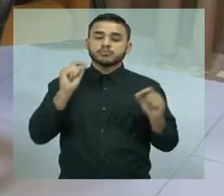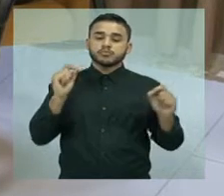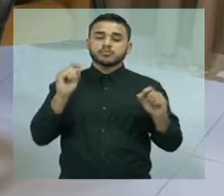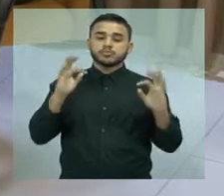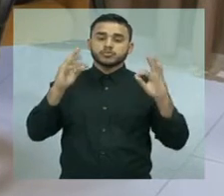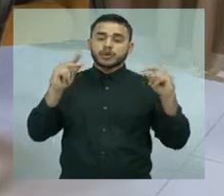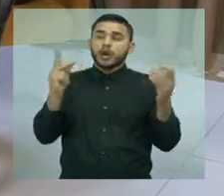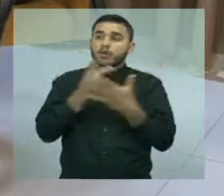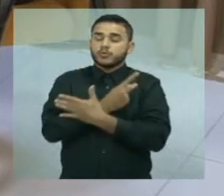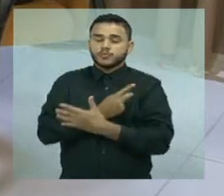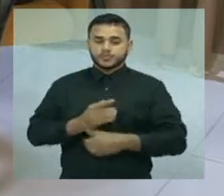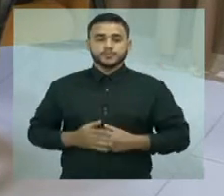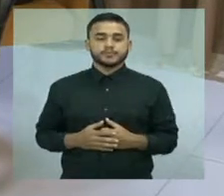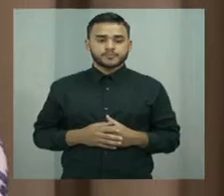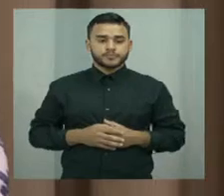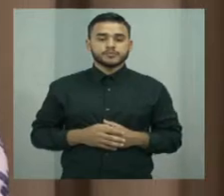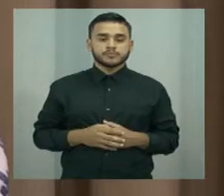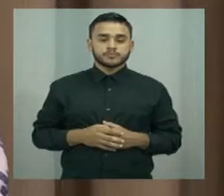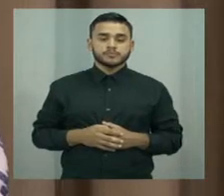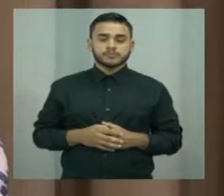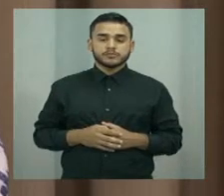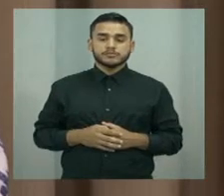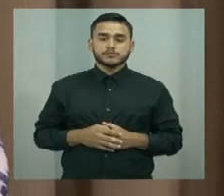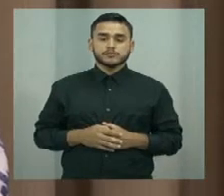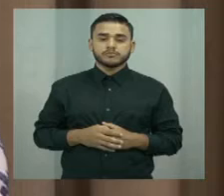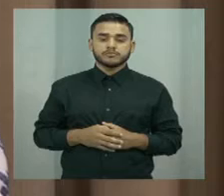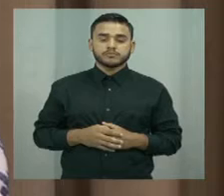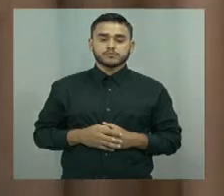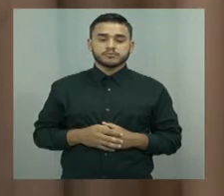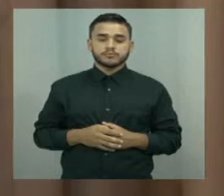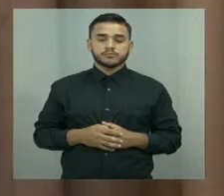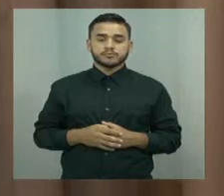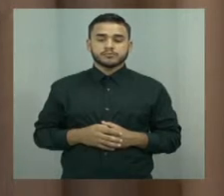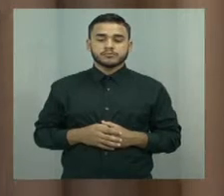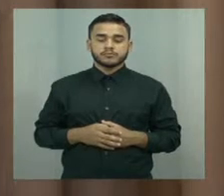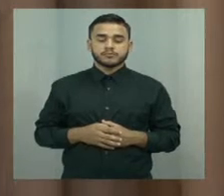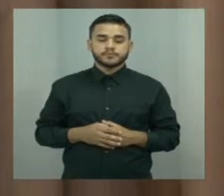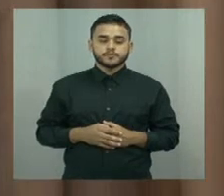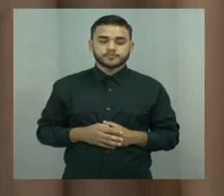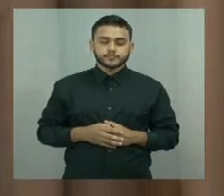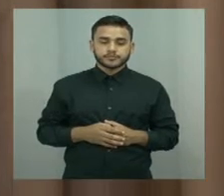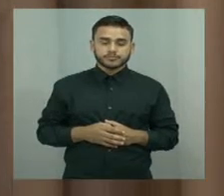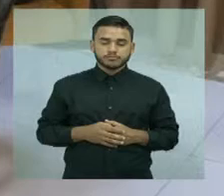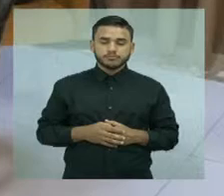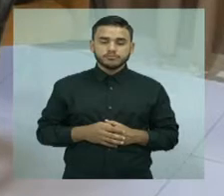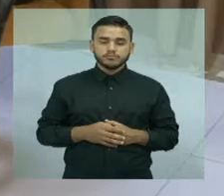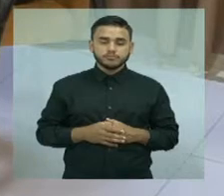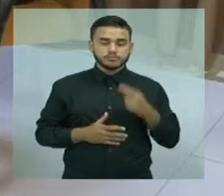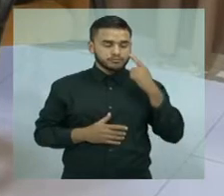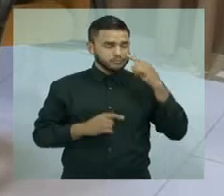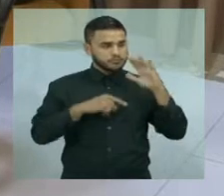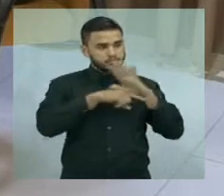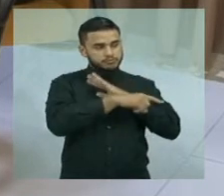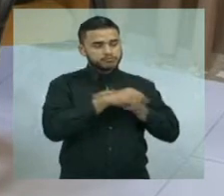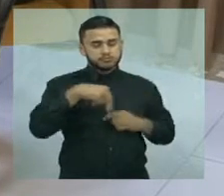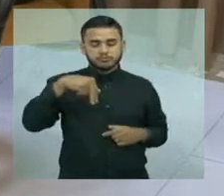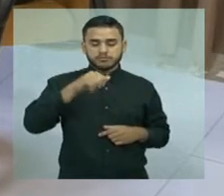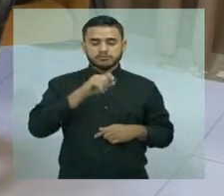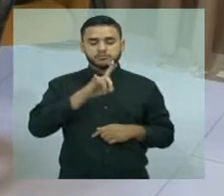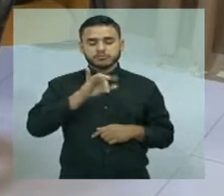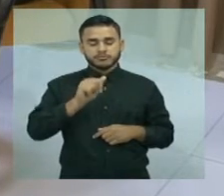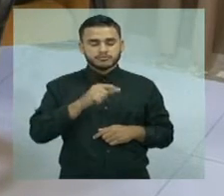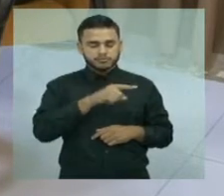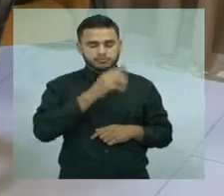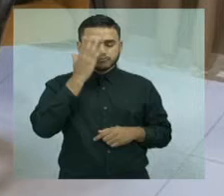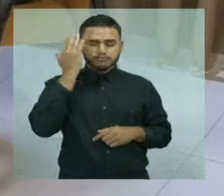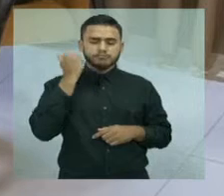as causas, né, dessa perda. Então, de praxe é esse mesmo. Para se orientar. Nádia, eu acho bacana a